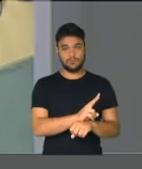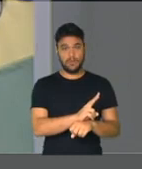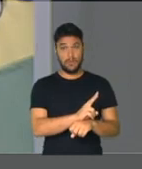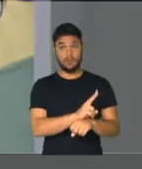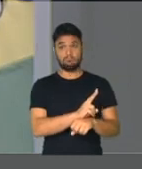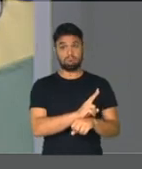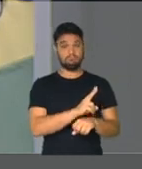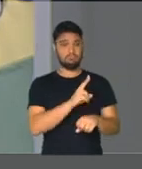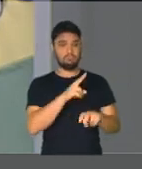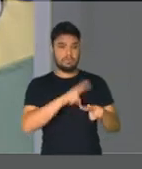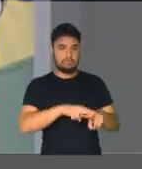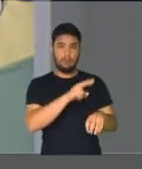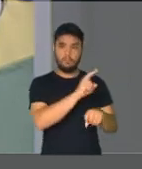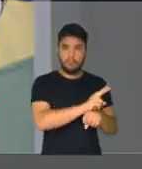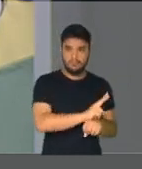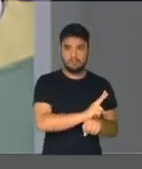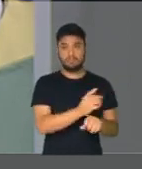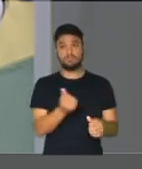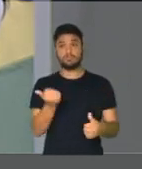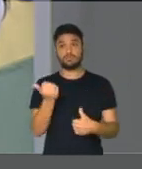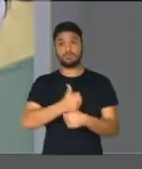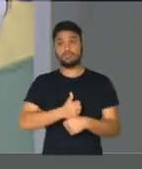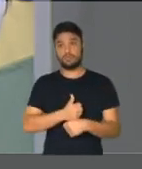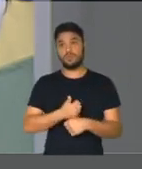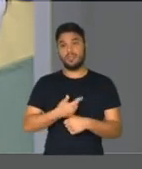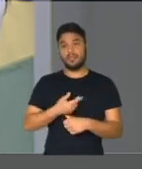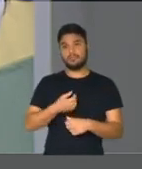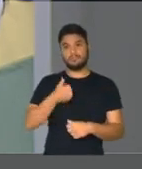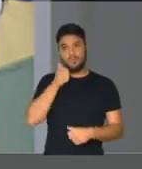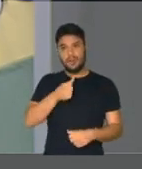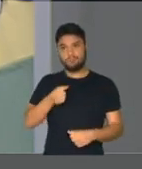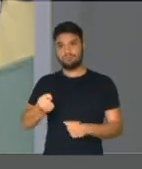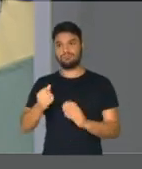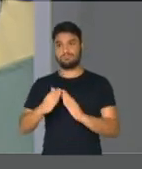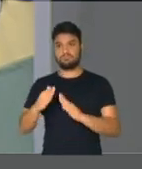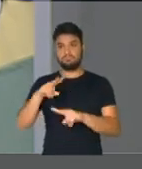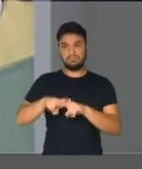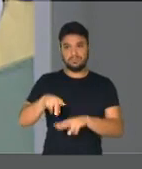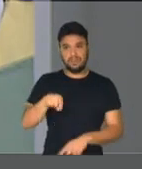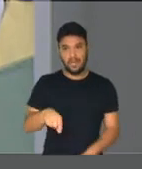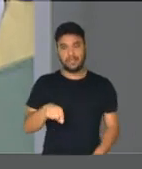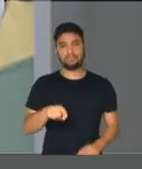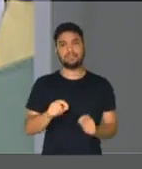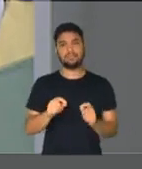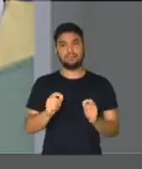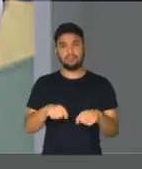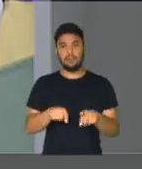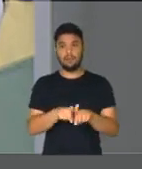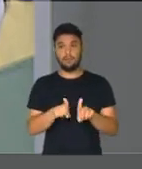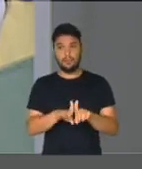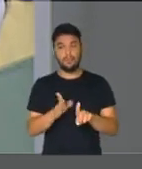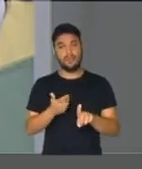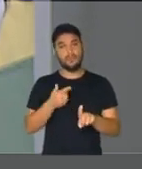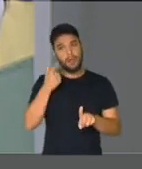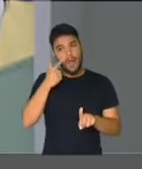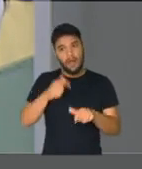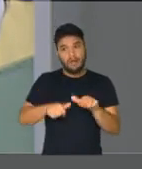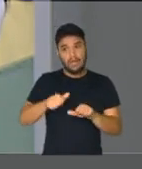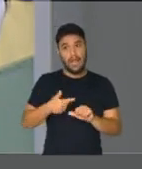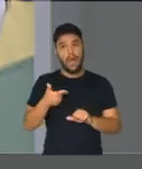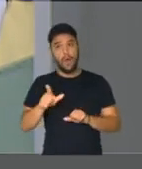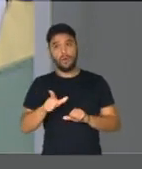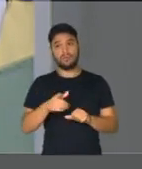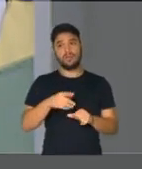sem prejuízo da aplicação incominante das medidas alternativas previstas